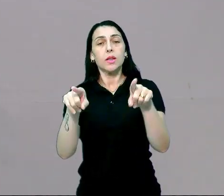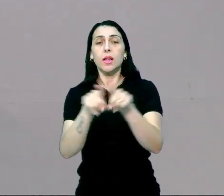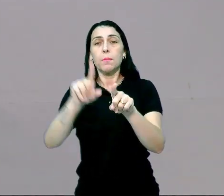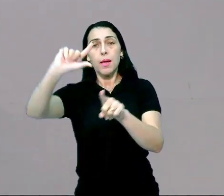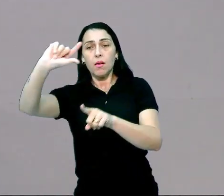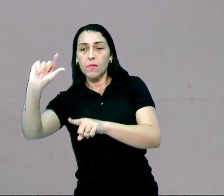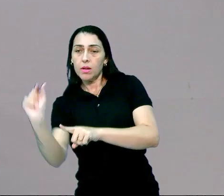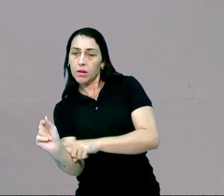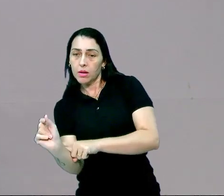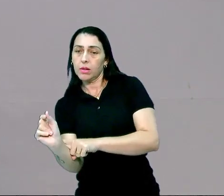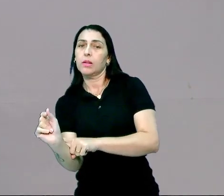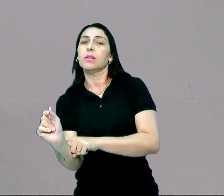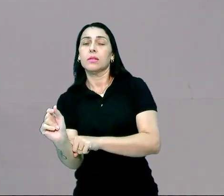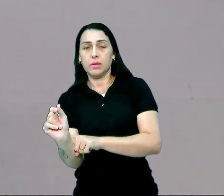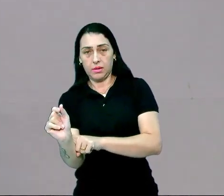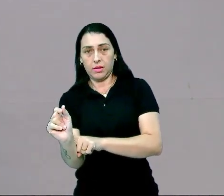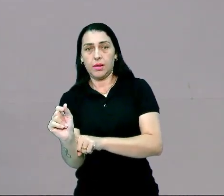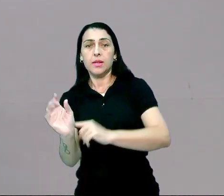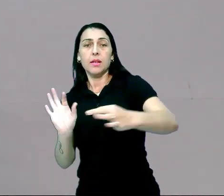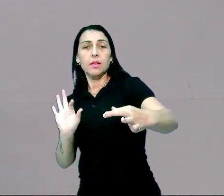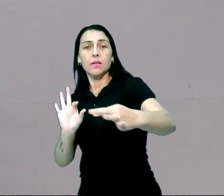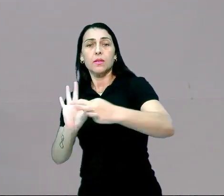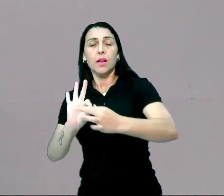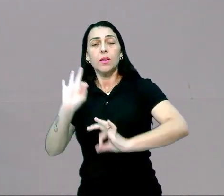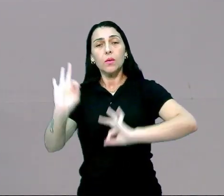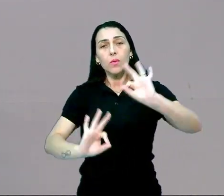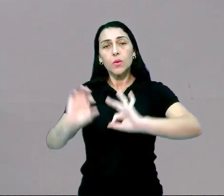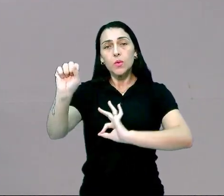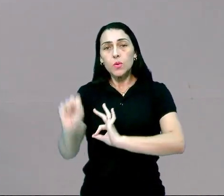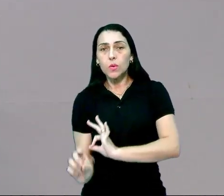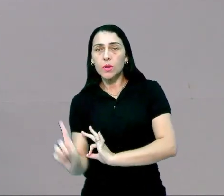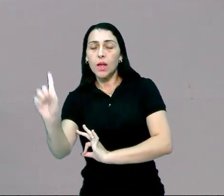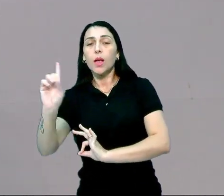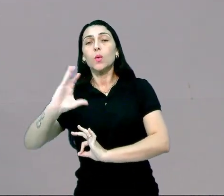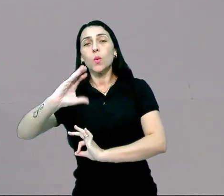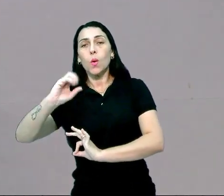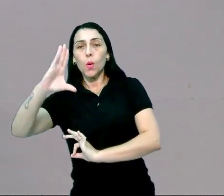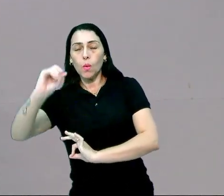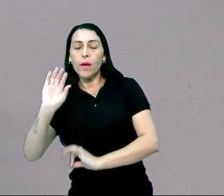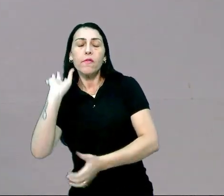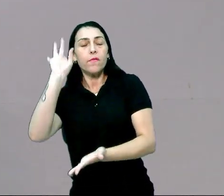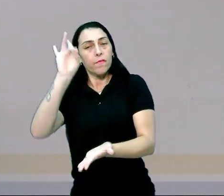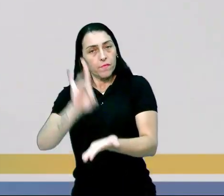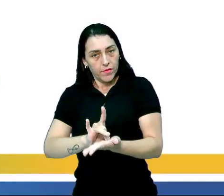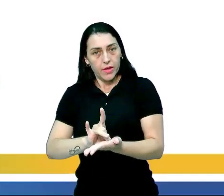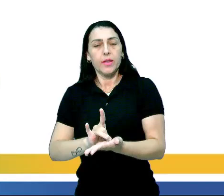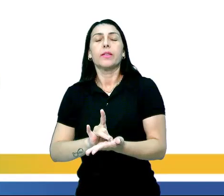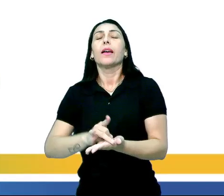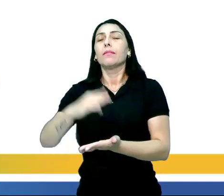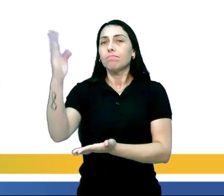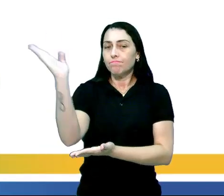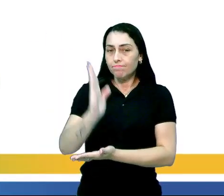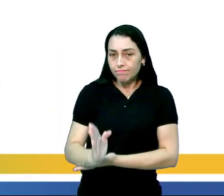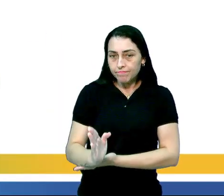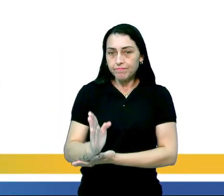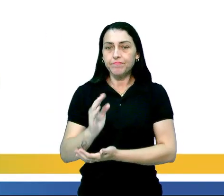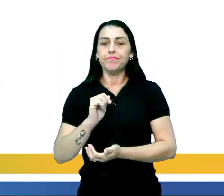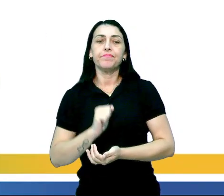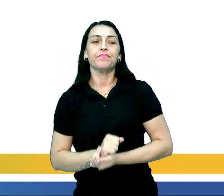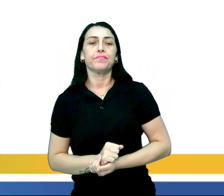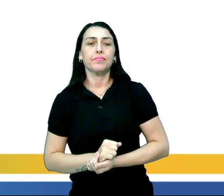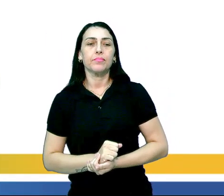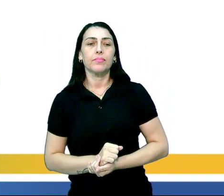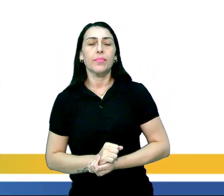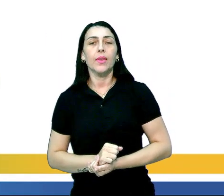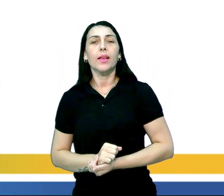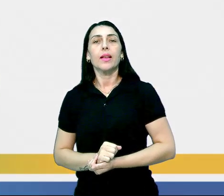quanto africana, e essa vertente na construção sudeste do coco, ela é real, ela é concreta, ela é efetiva e ela é